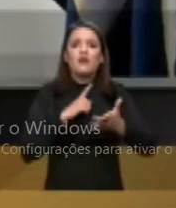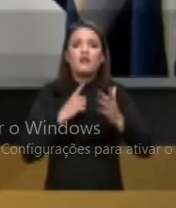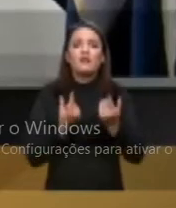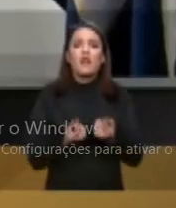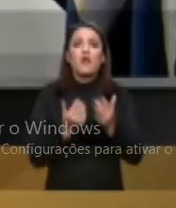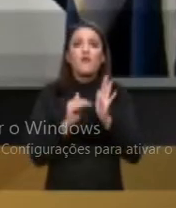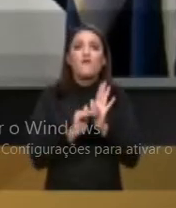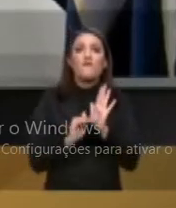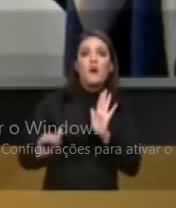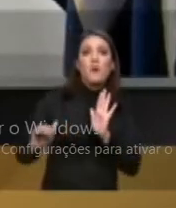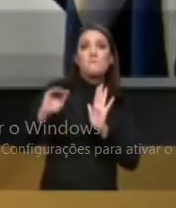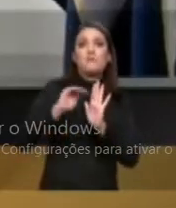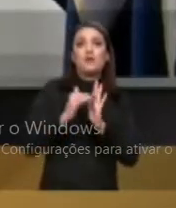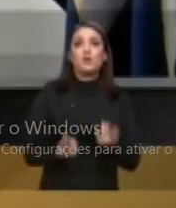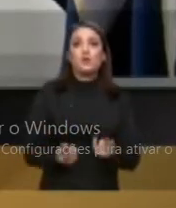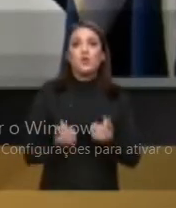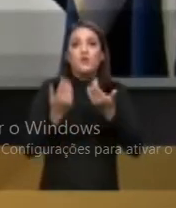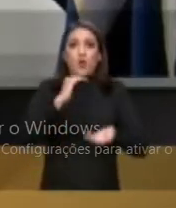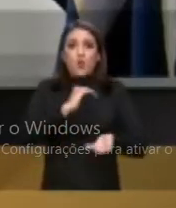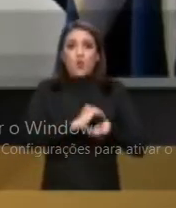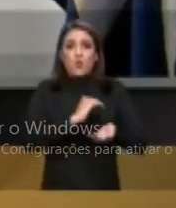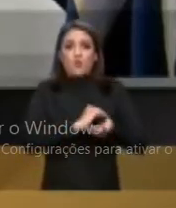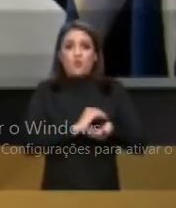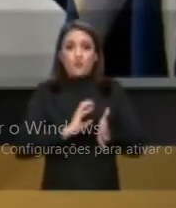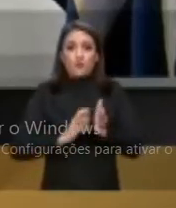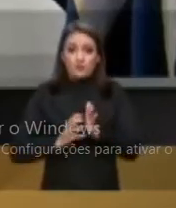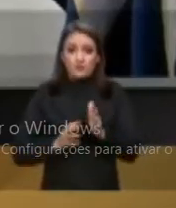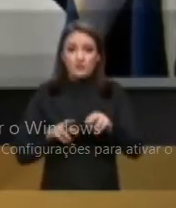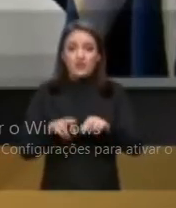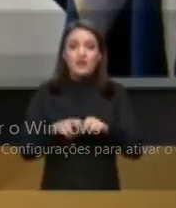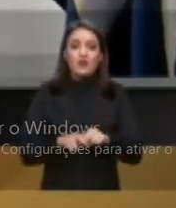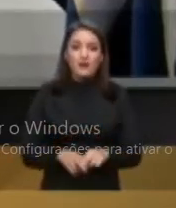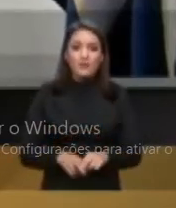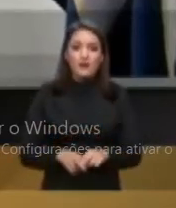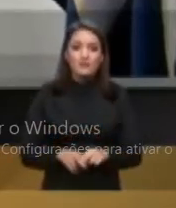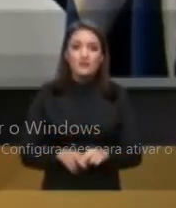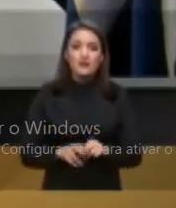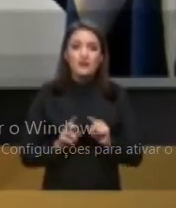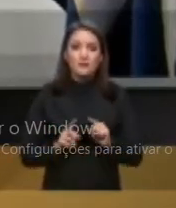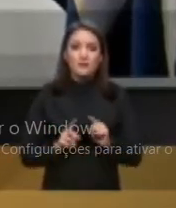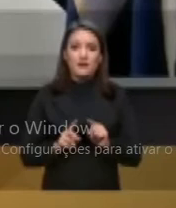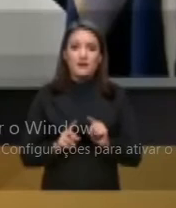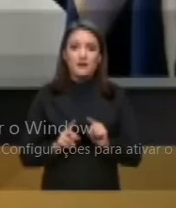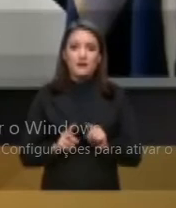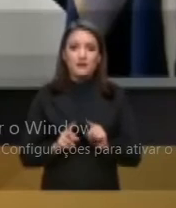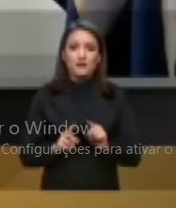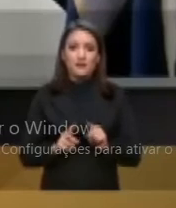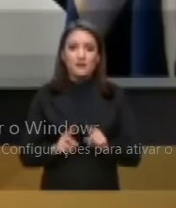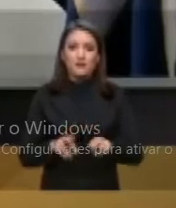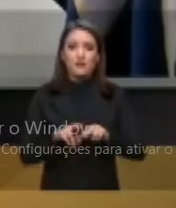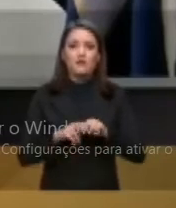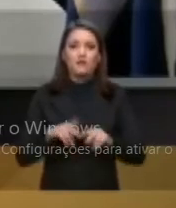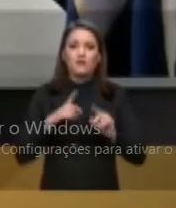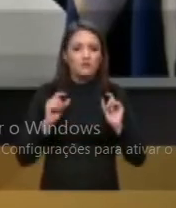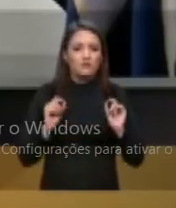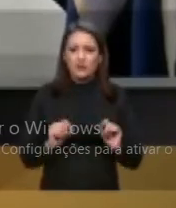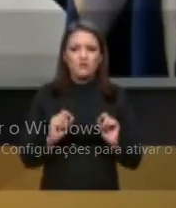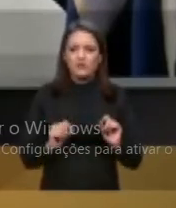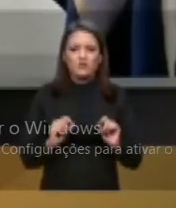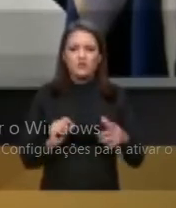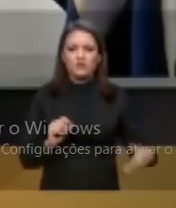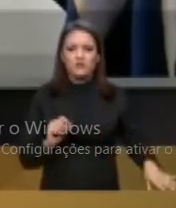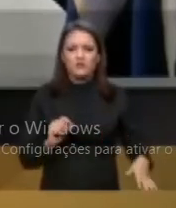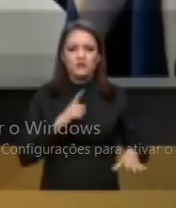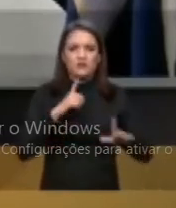que consistiria no aumento do valor destinado a compor o fundo partidário por força de emenda parlamentar a projeto de lei